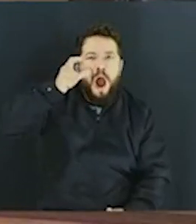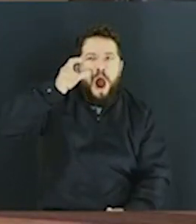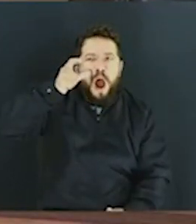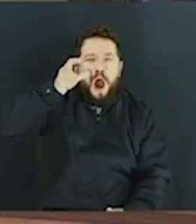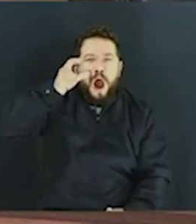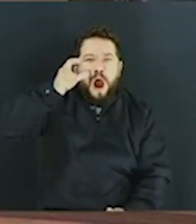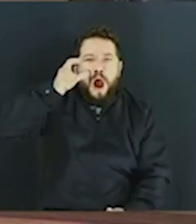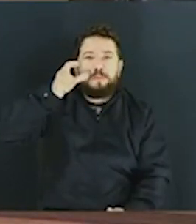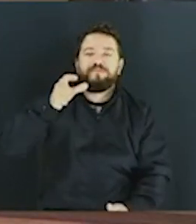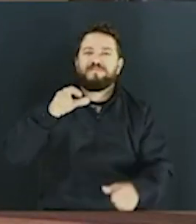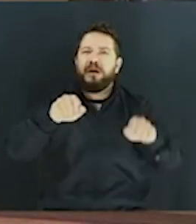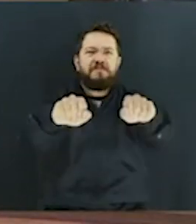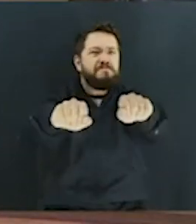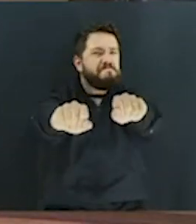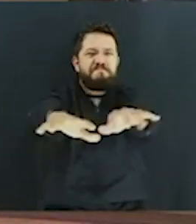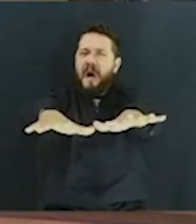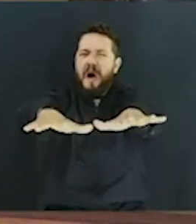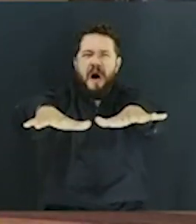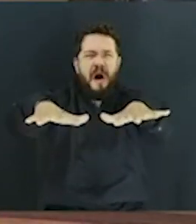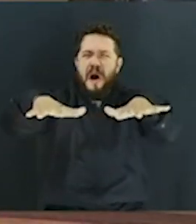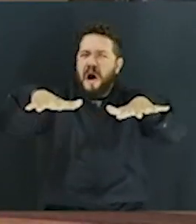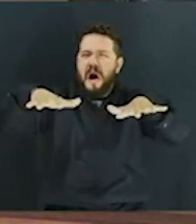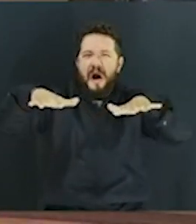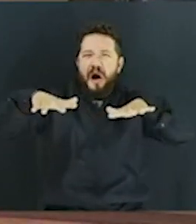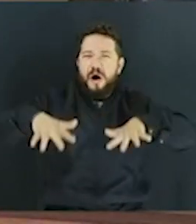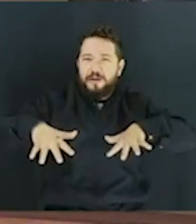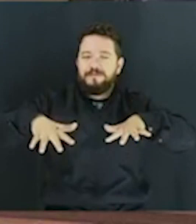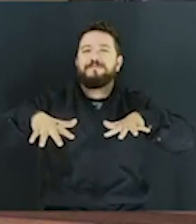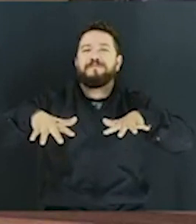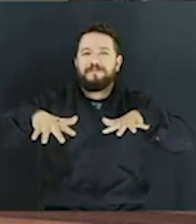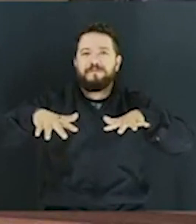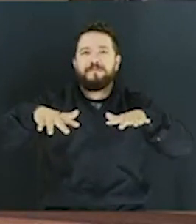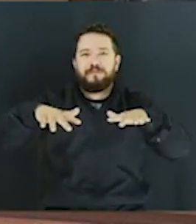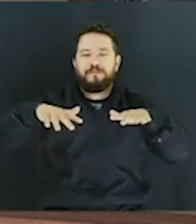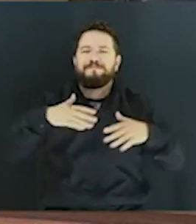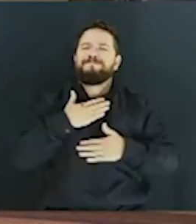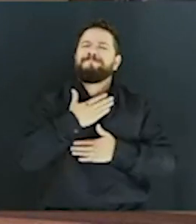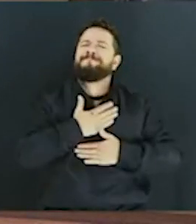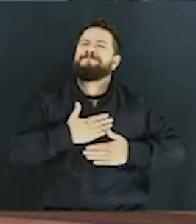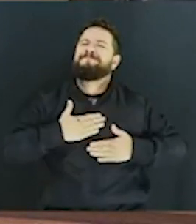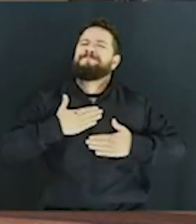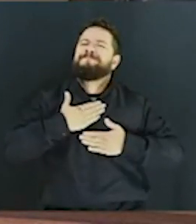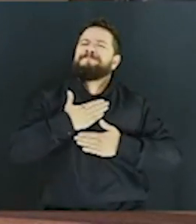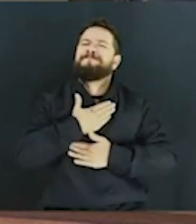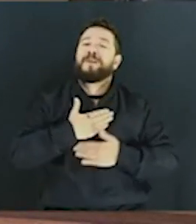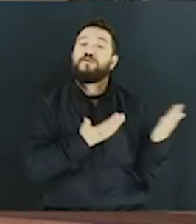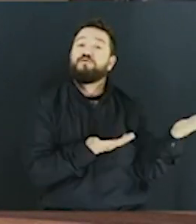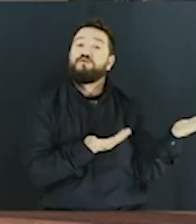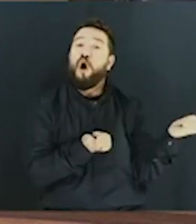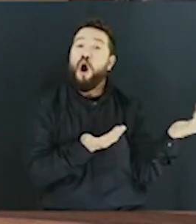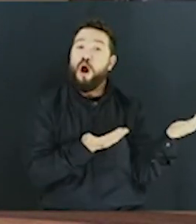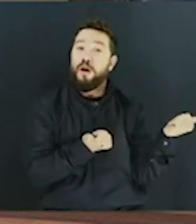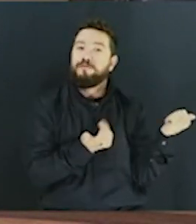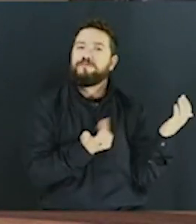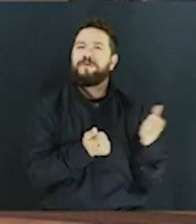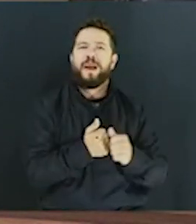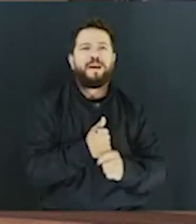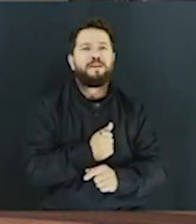né? Foi muito bacana receber essa juventude que veio para dizer que não quer uma